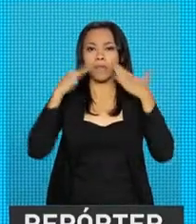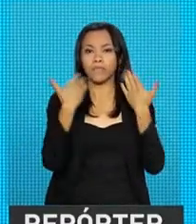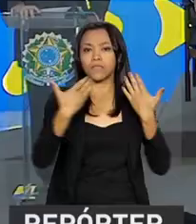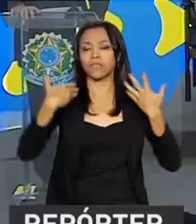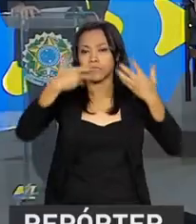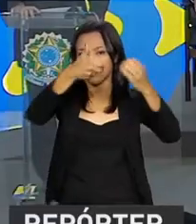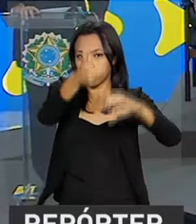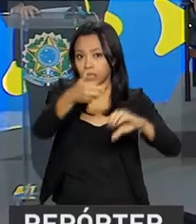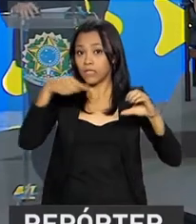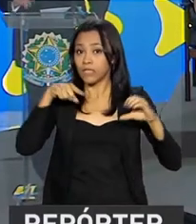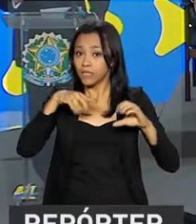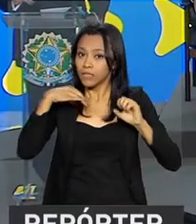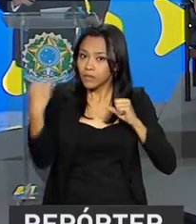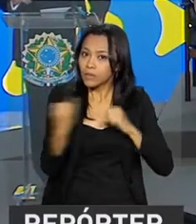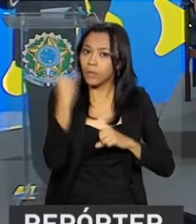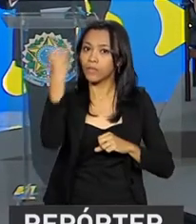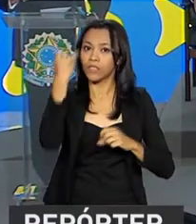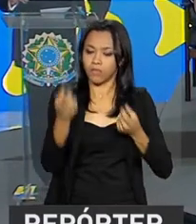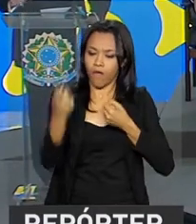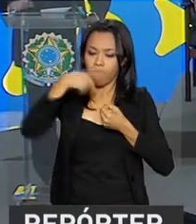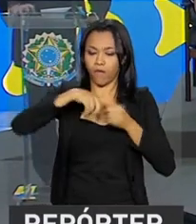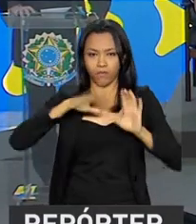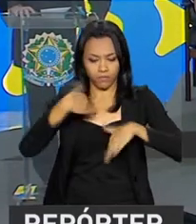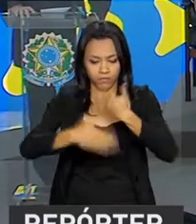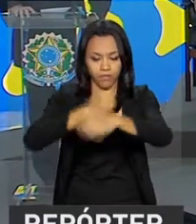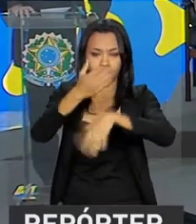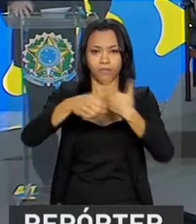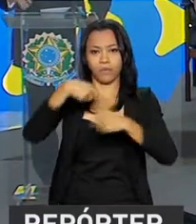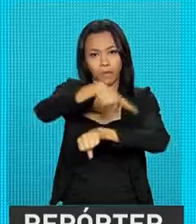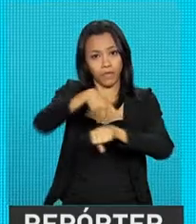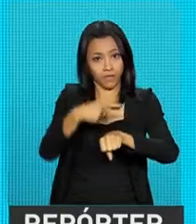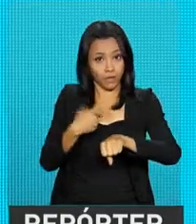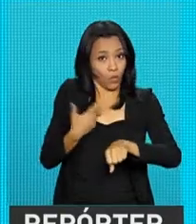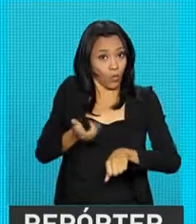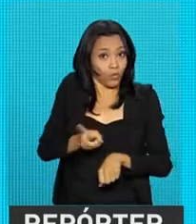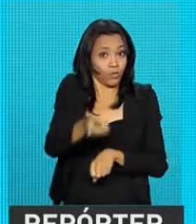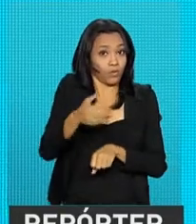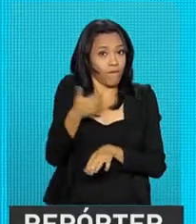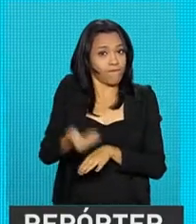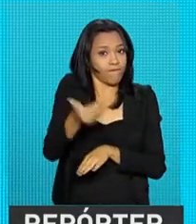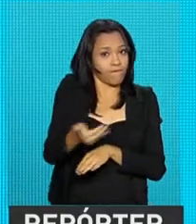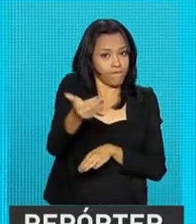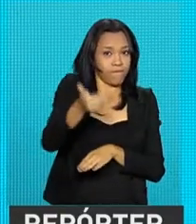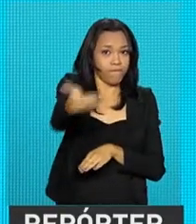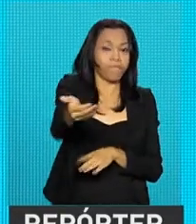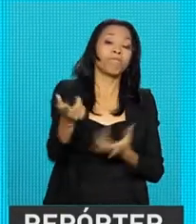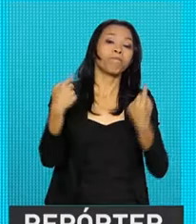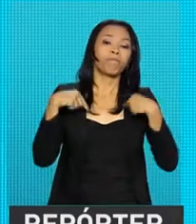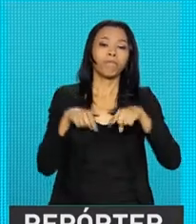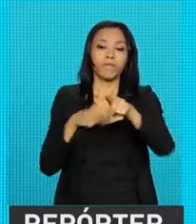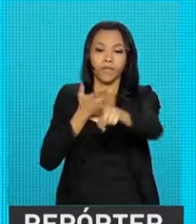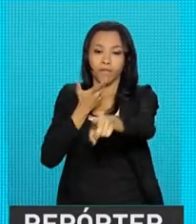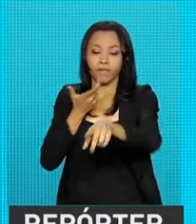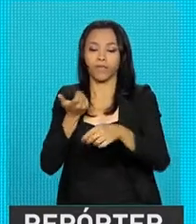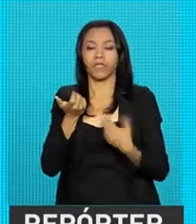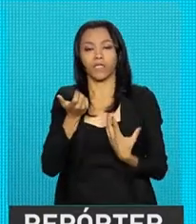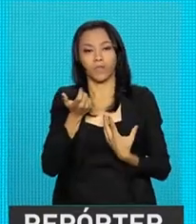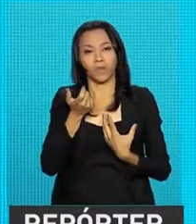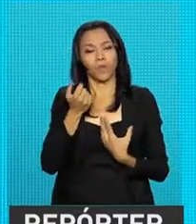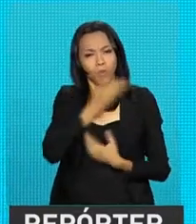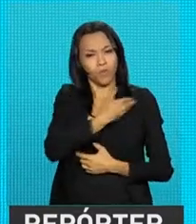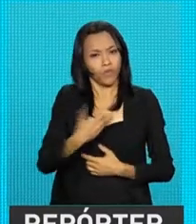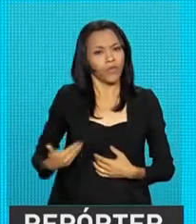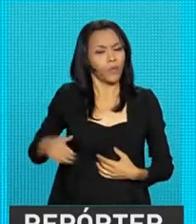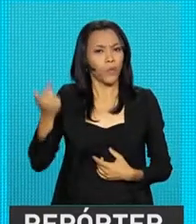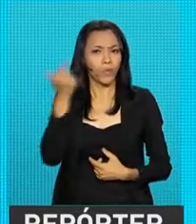a retomada do crescimento do país, mas que os avanços não param. O governo conseguiu levar adiante propostas